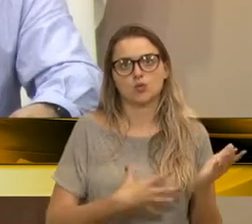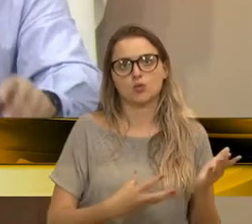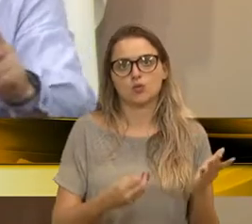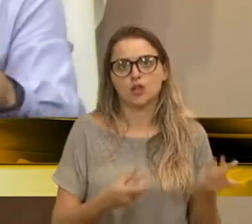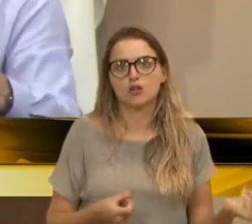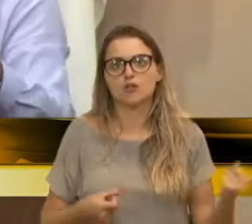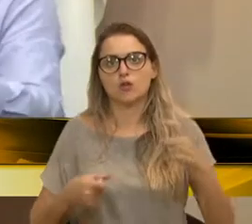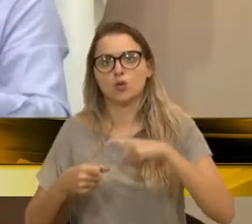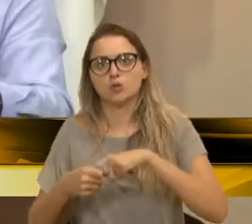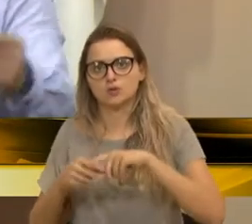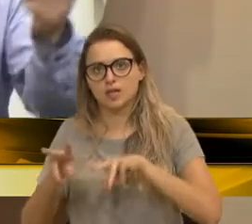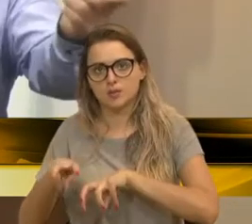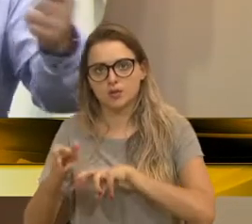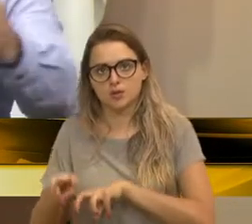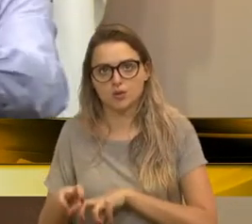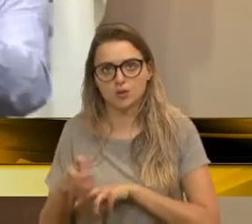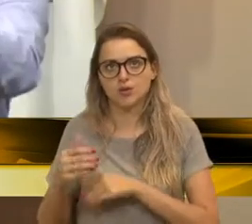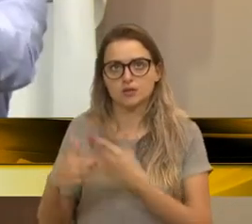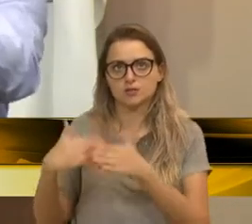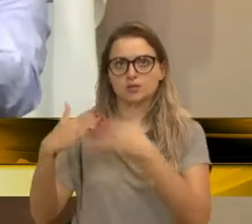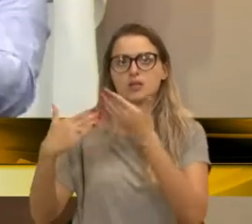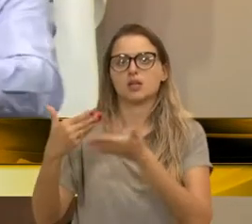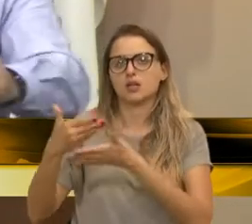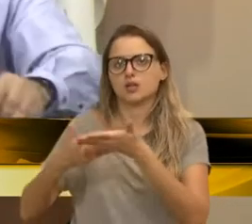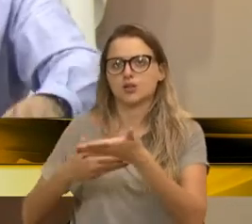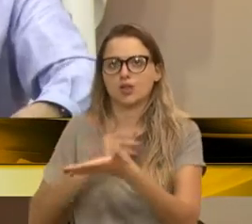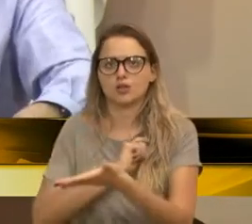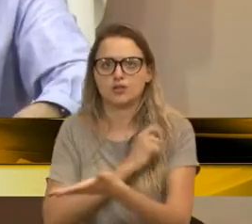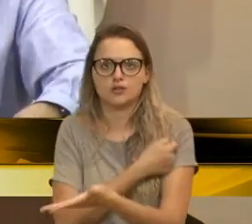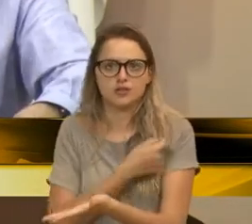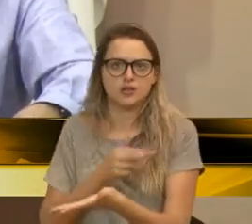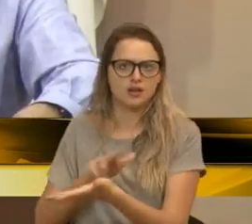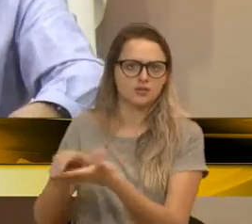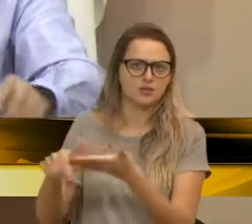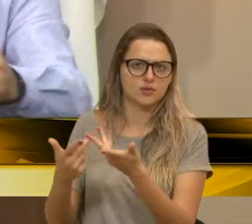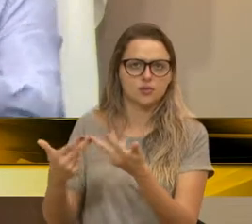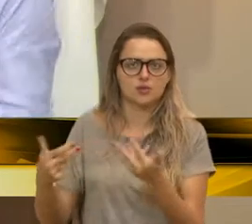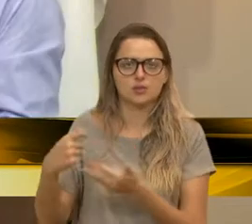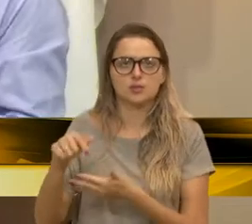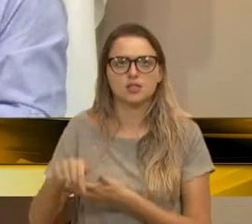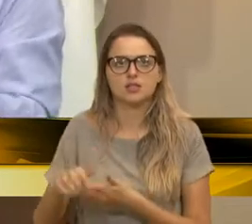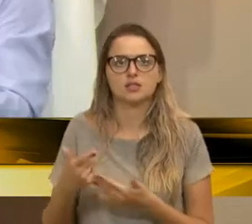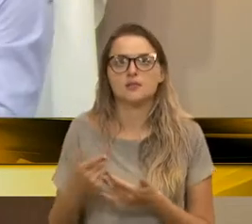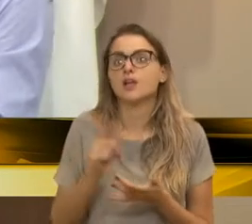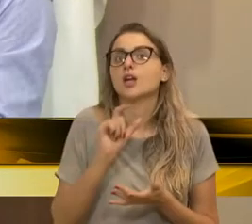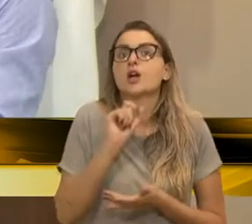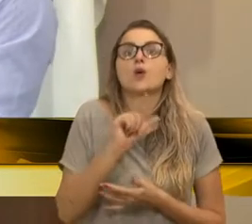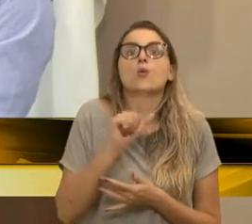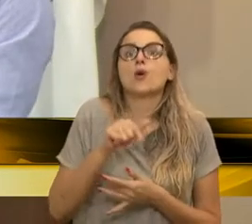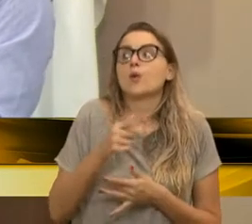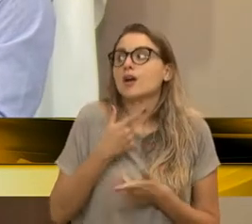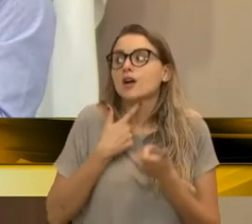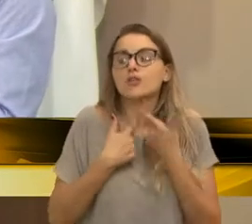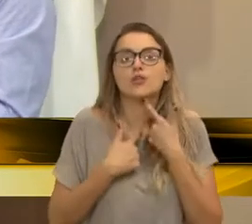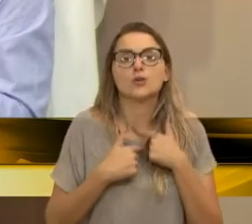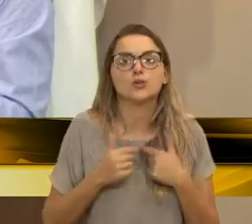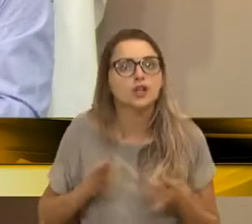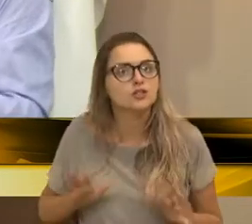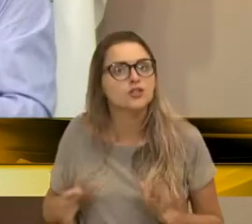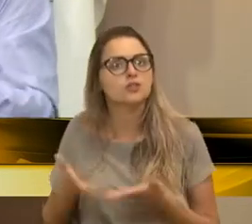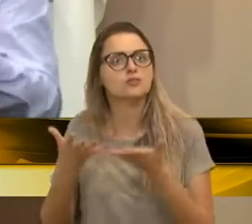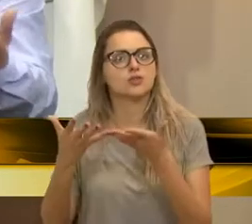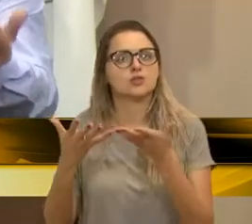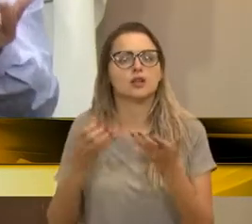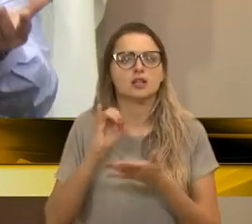na propriedade para tocar a sua propriedade, nota fiscal, entre outros, poderia citar. Qual é a motivação que tu dá se